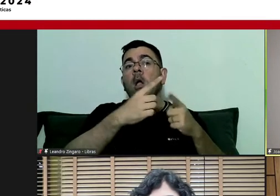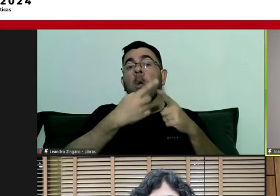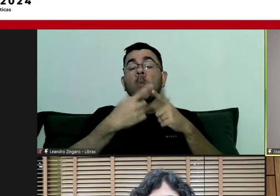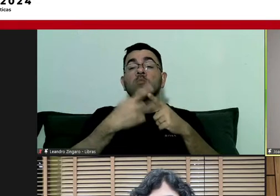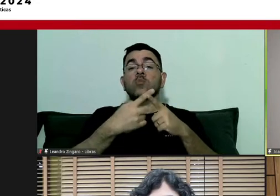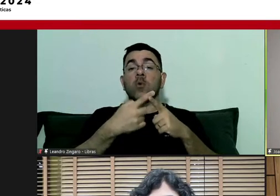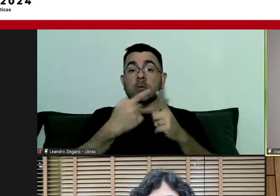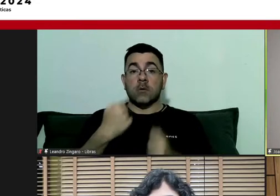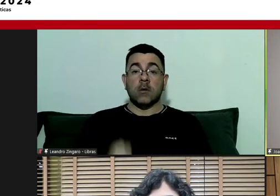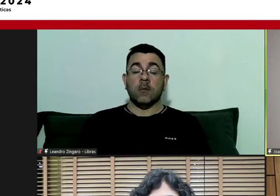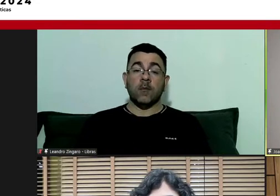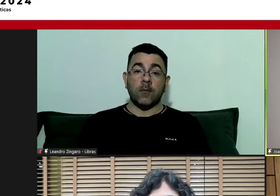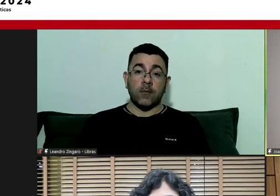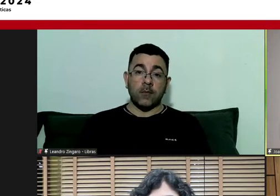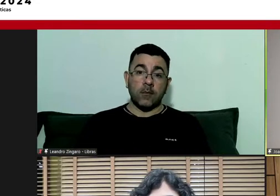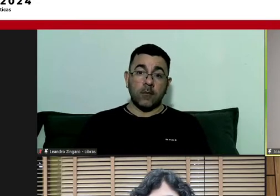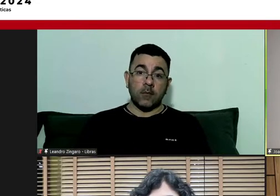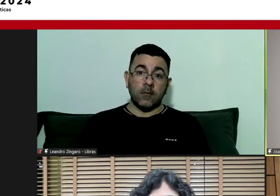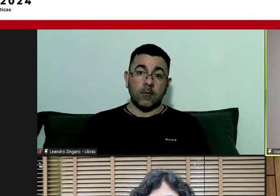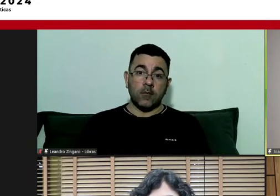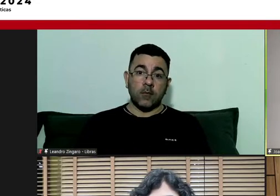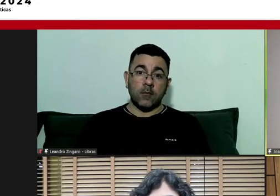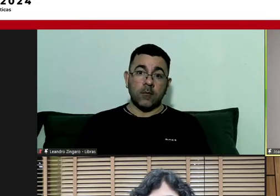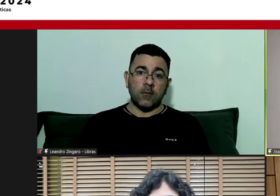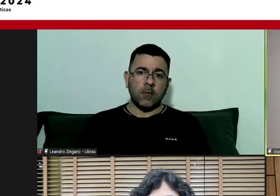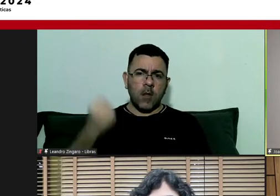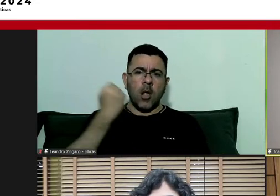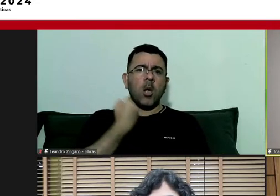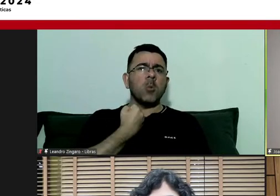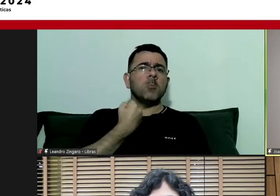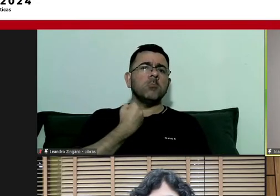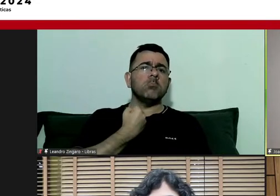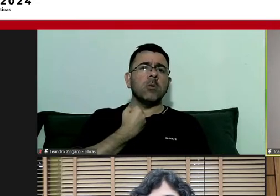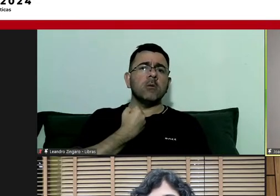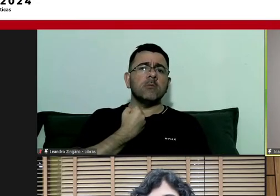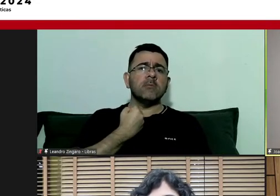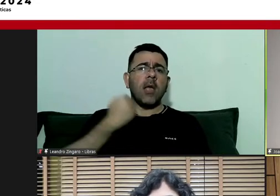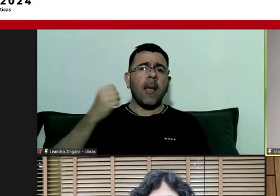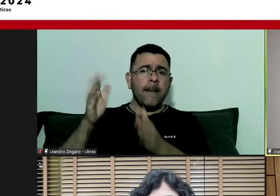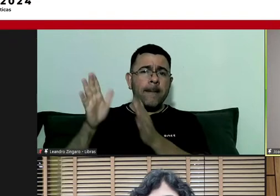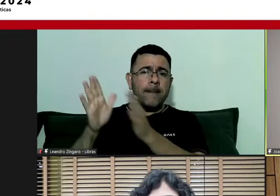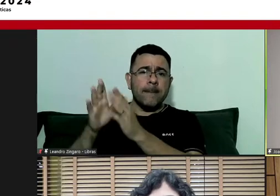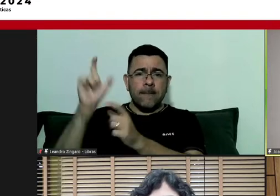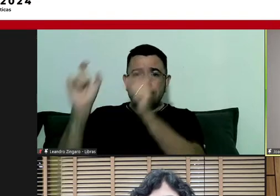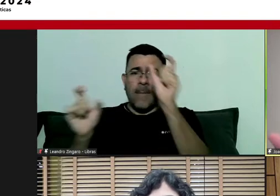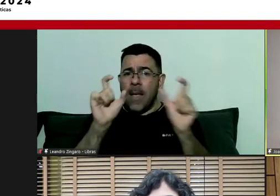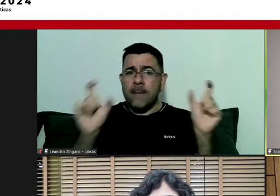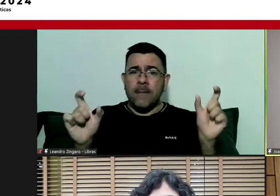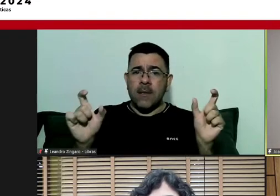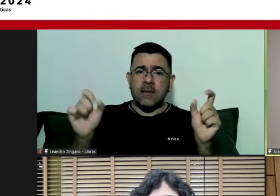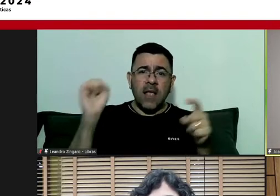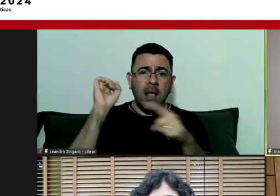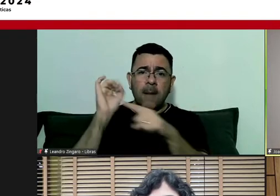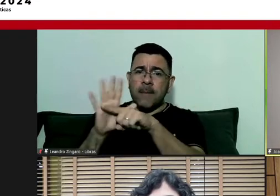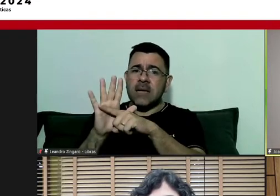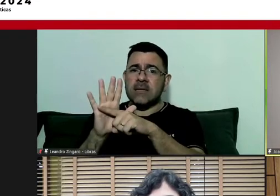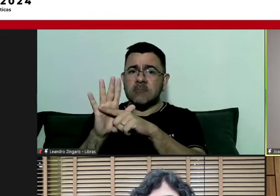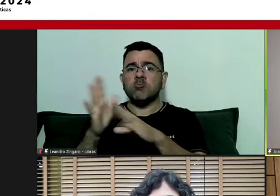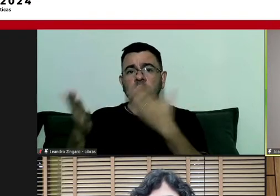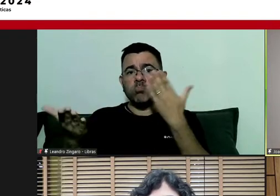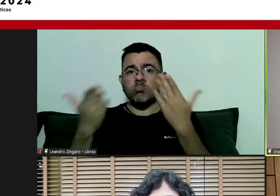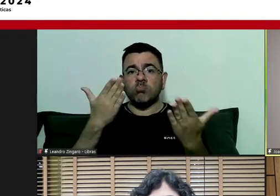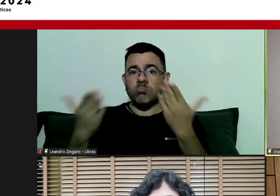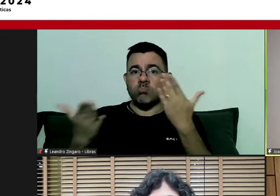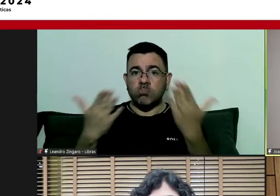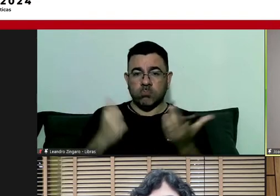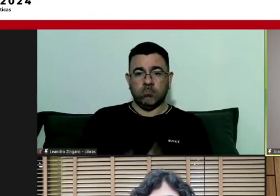da da do número das pessoas atrapalha essa relação entendeu porque imagina que a gente tem